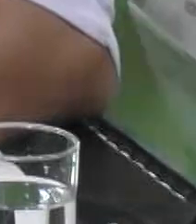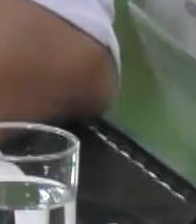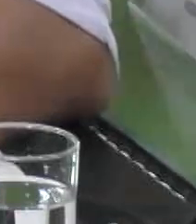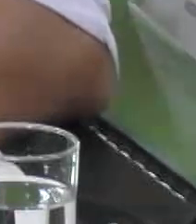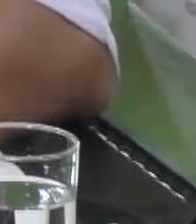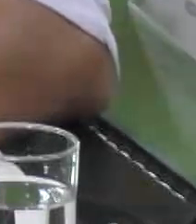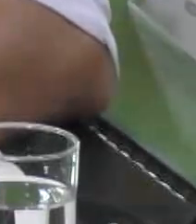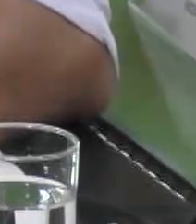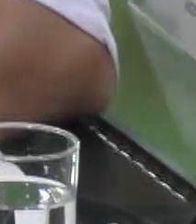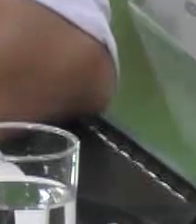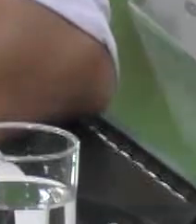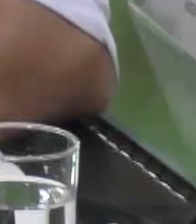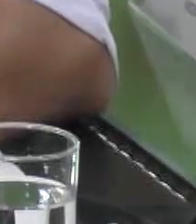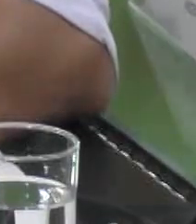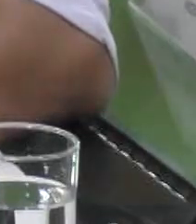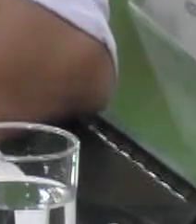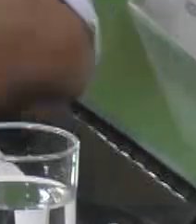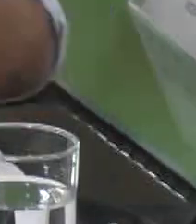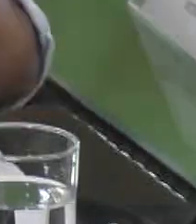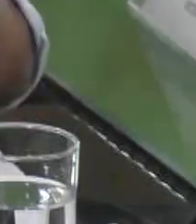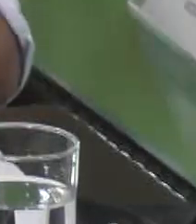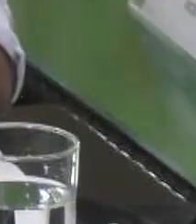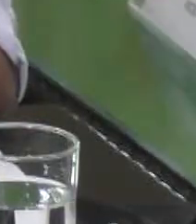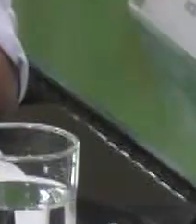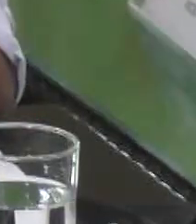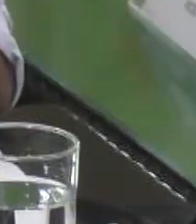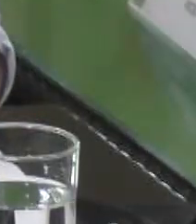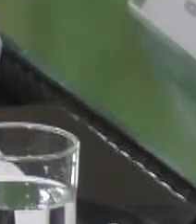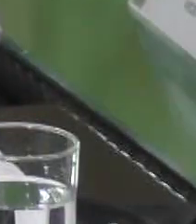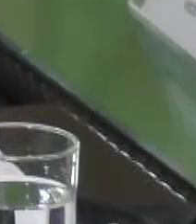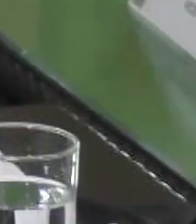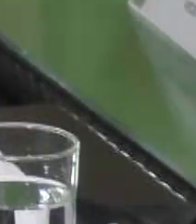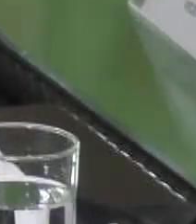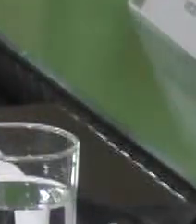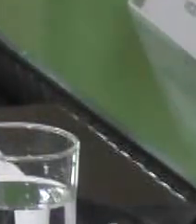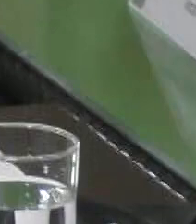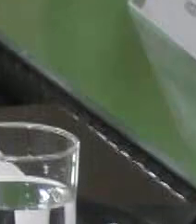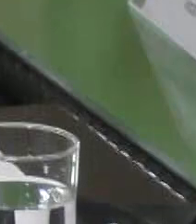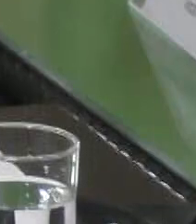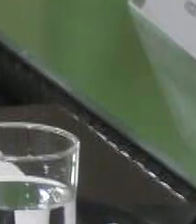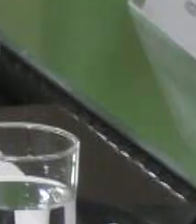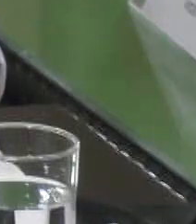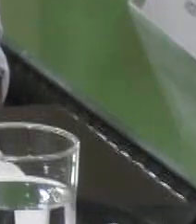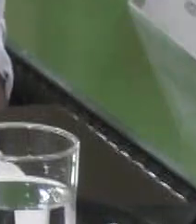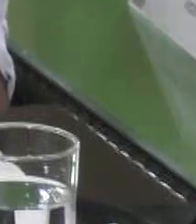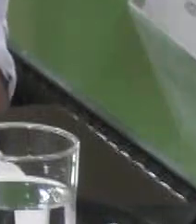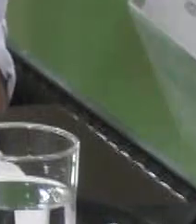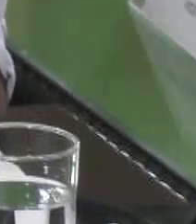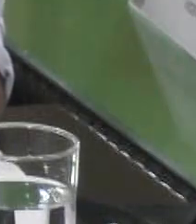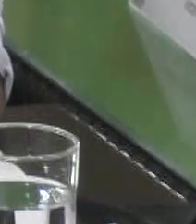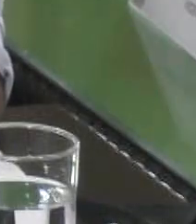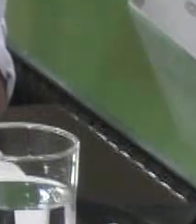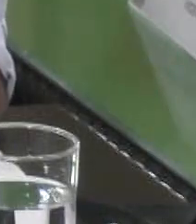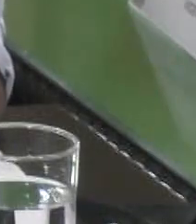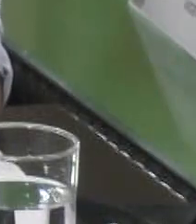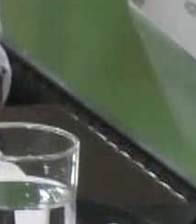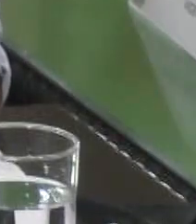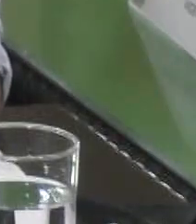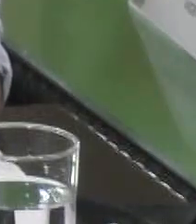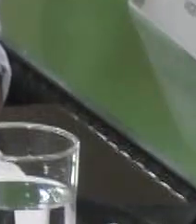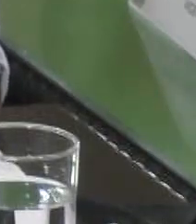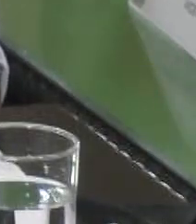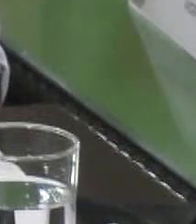manifestando, enfim, em nome, né, da bancada parlamentar de sustentação ao governo aqui, que isso